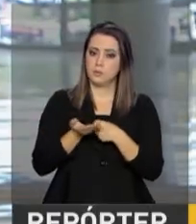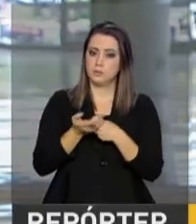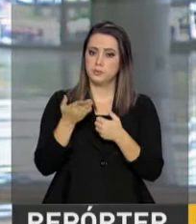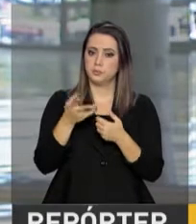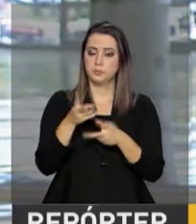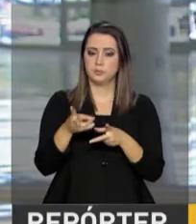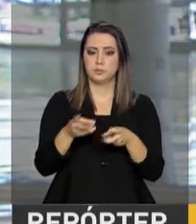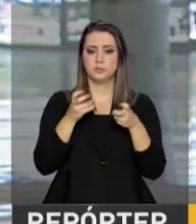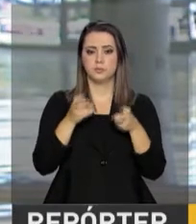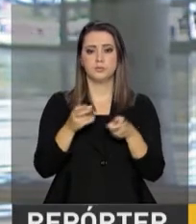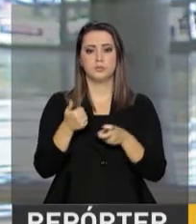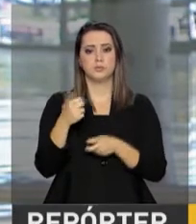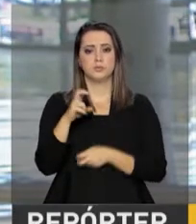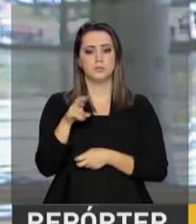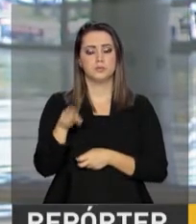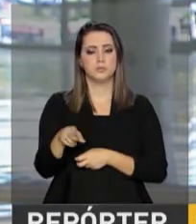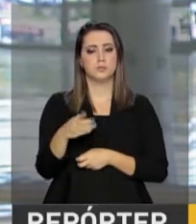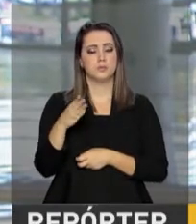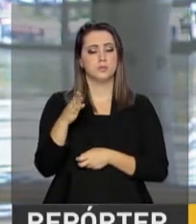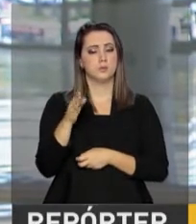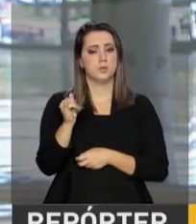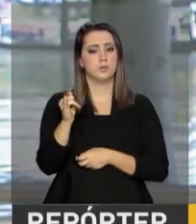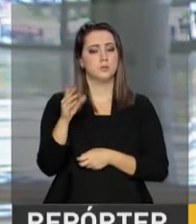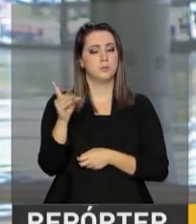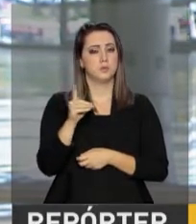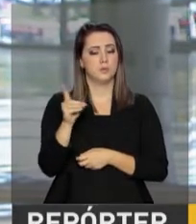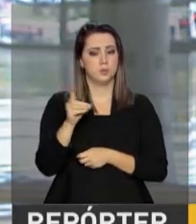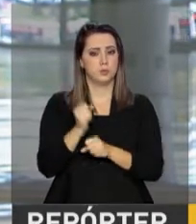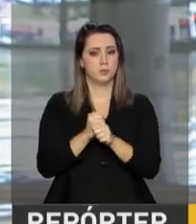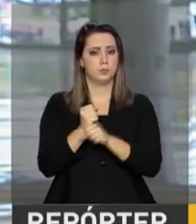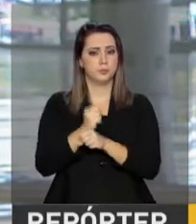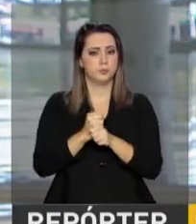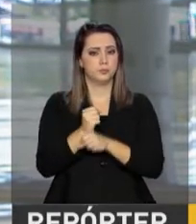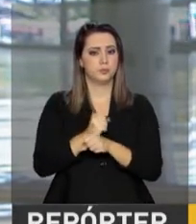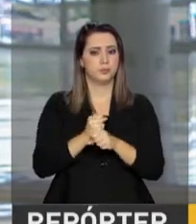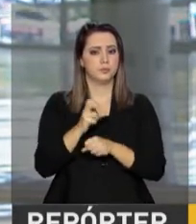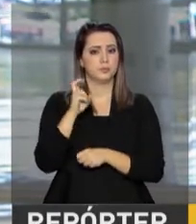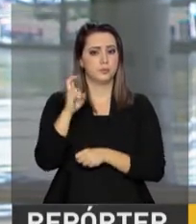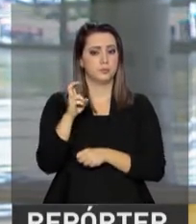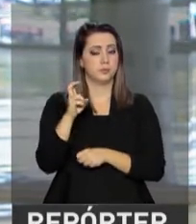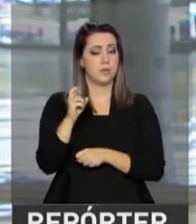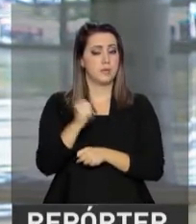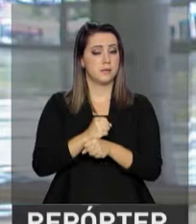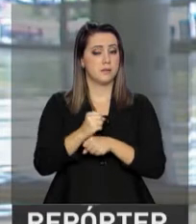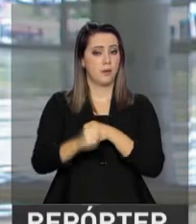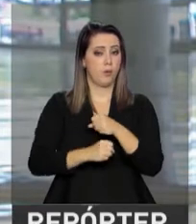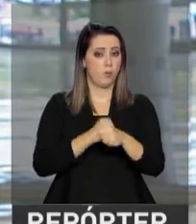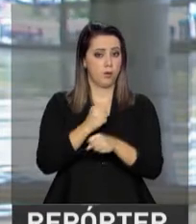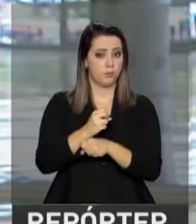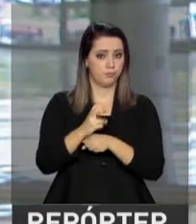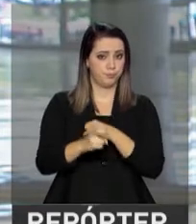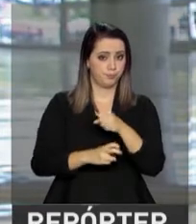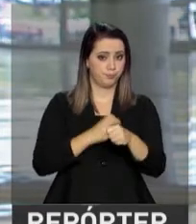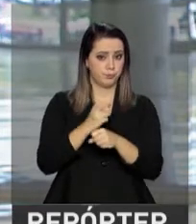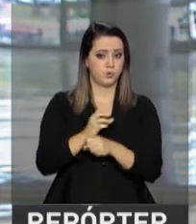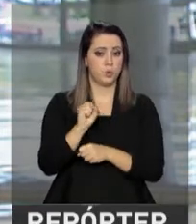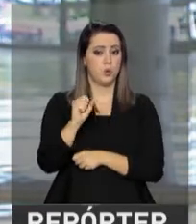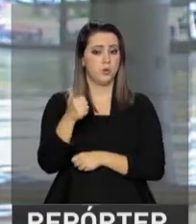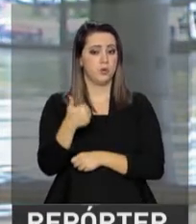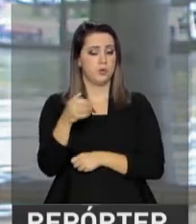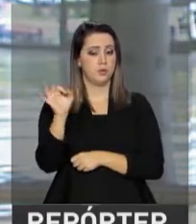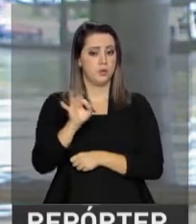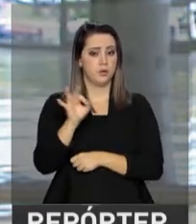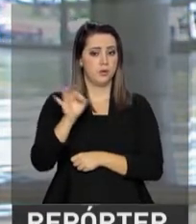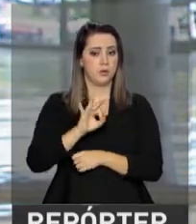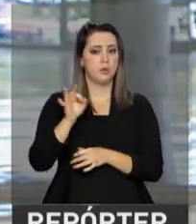prevê investimentos de 15 bilhões de dólares por ano no próximo qüinqüênio 81% dos recursos vão